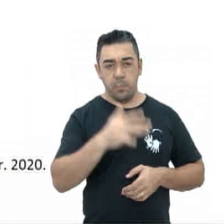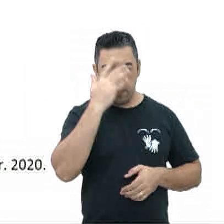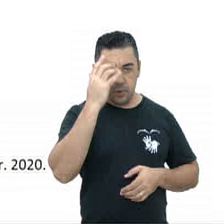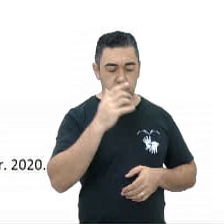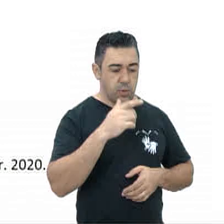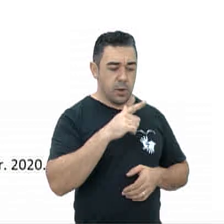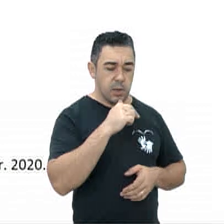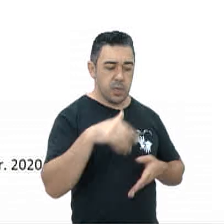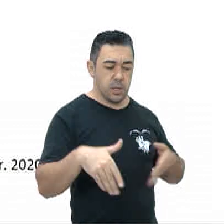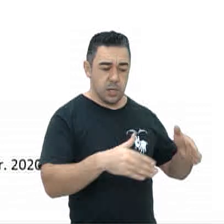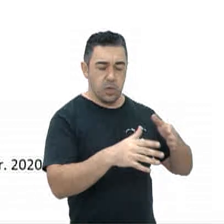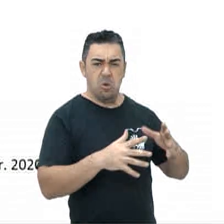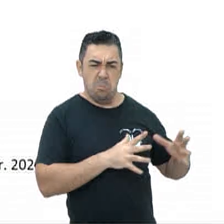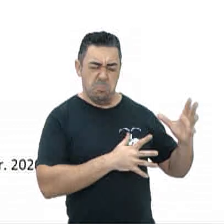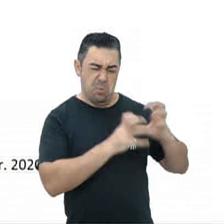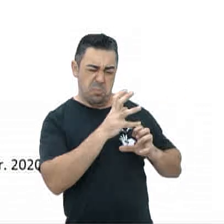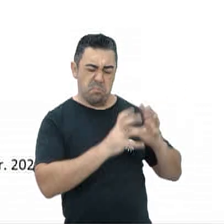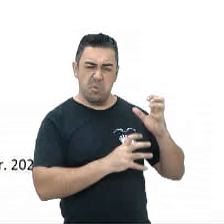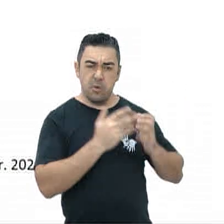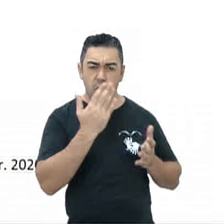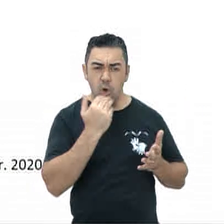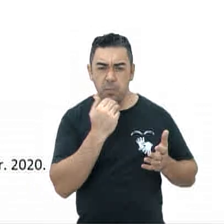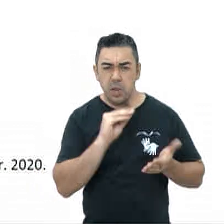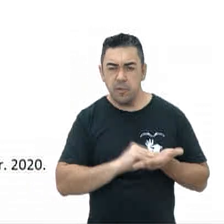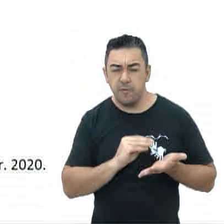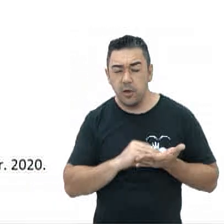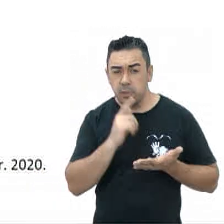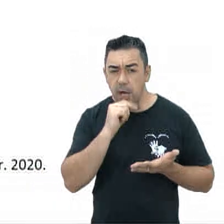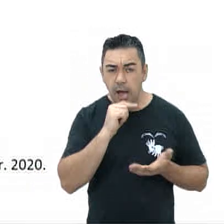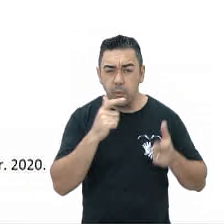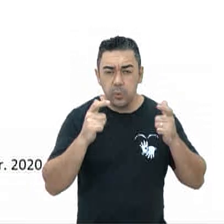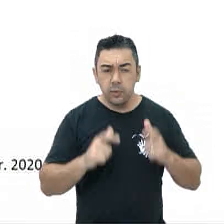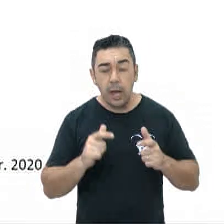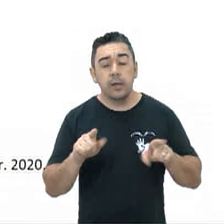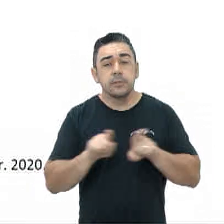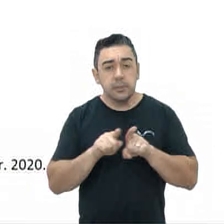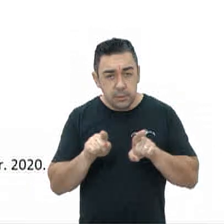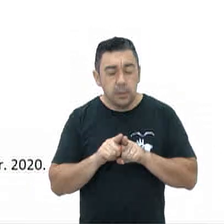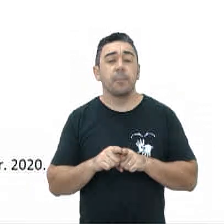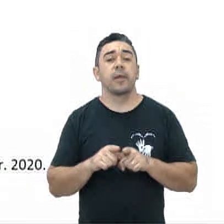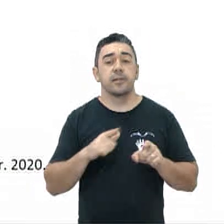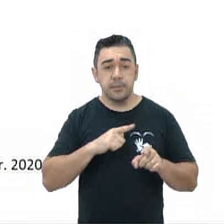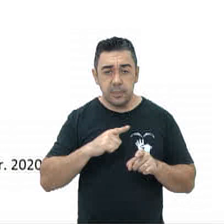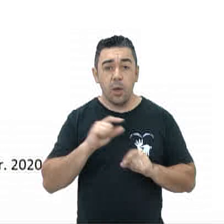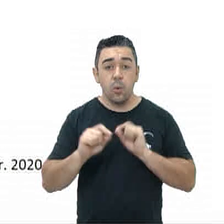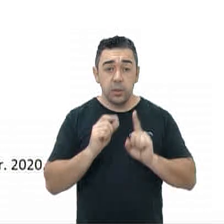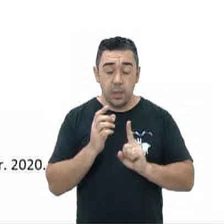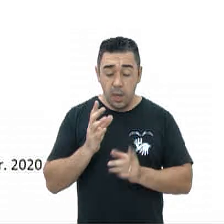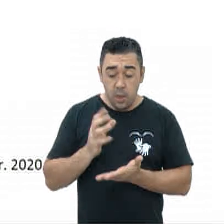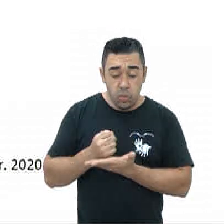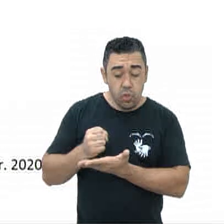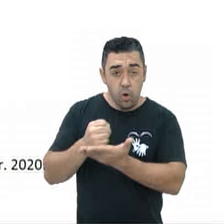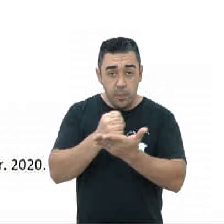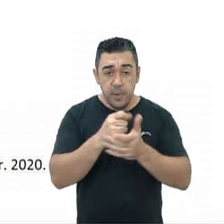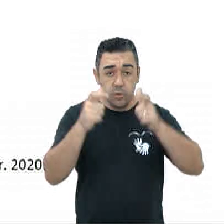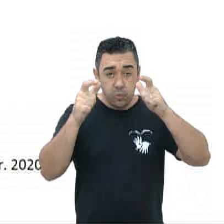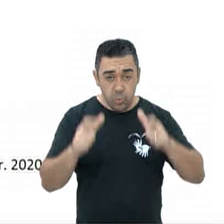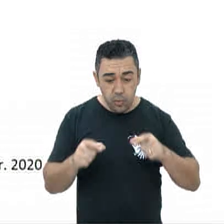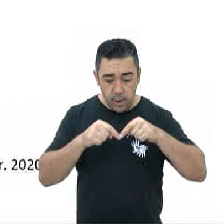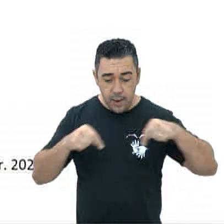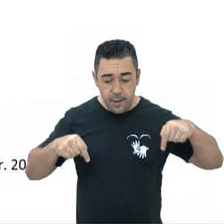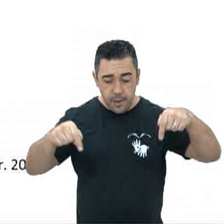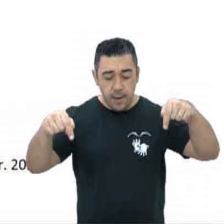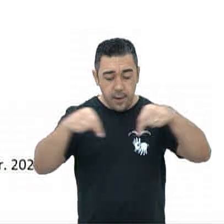pessoas brigando por comida, brigando por água, por espaço. Também tem a questão do domínio do território. Né? Tinha